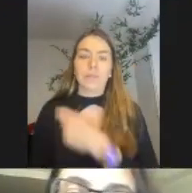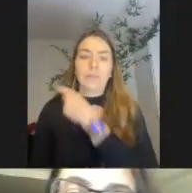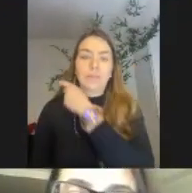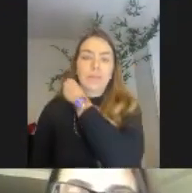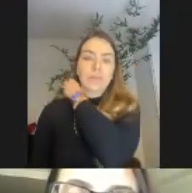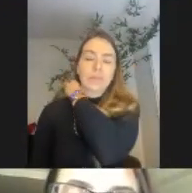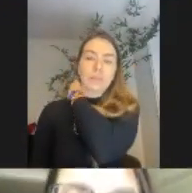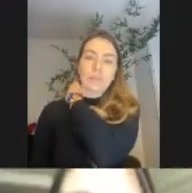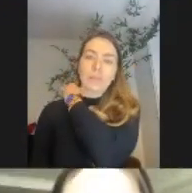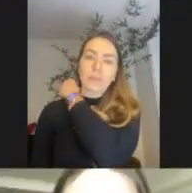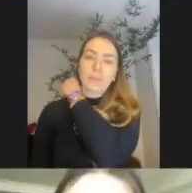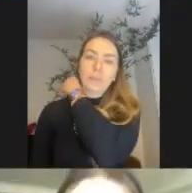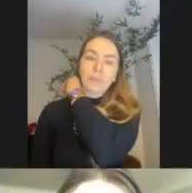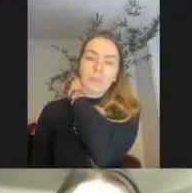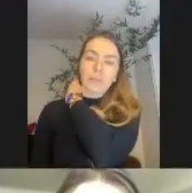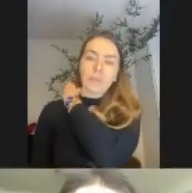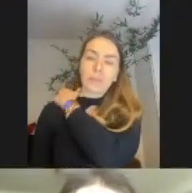produto